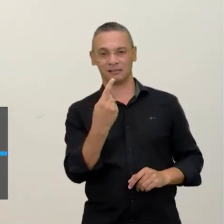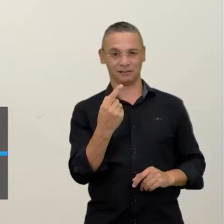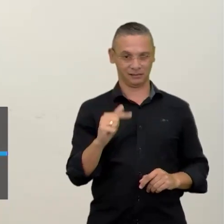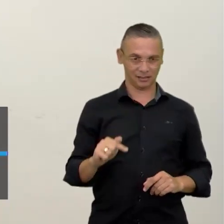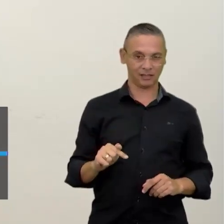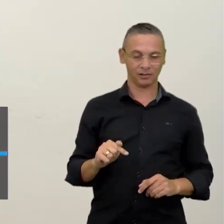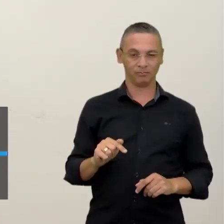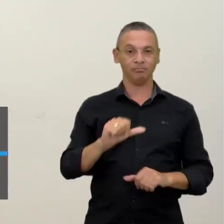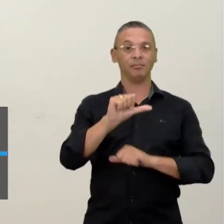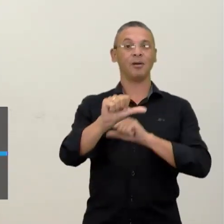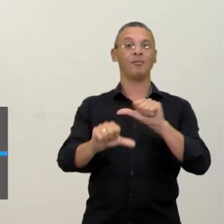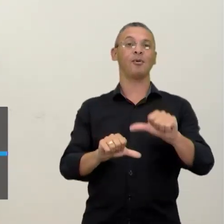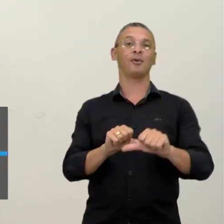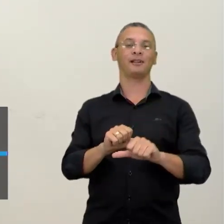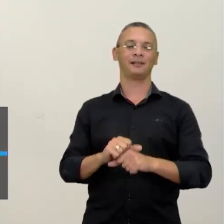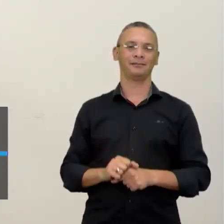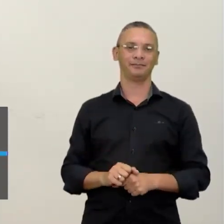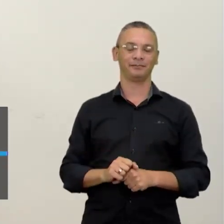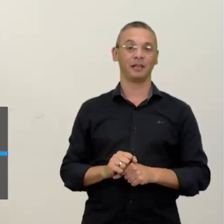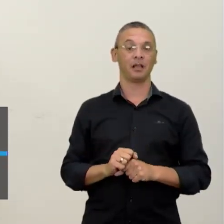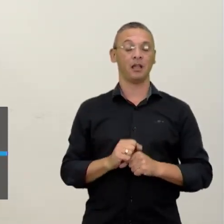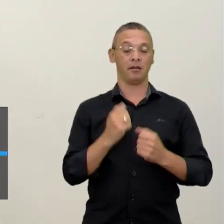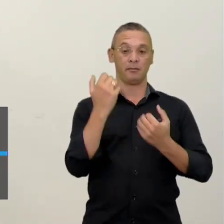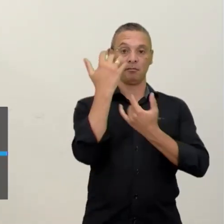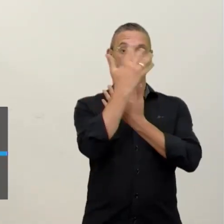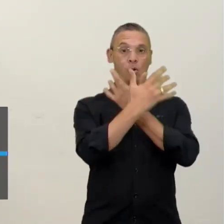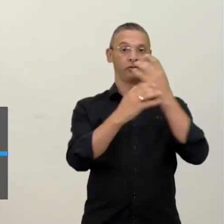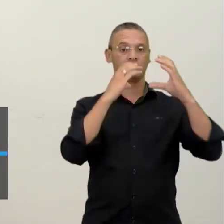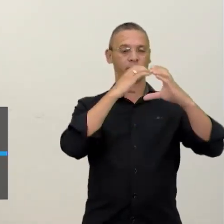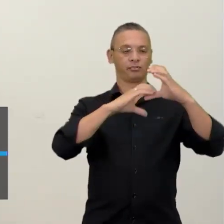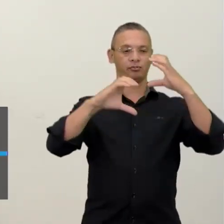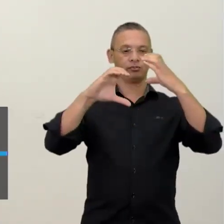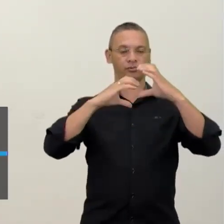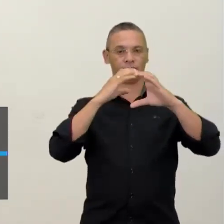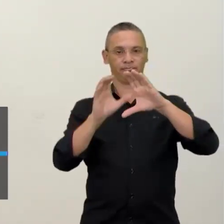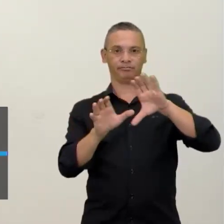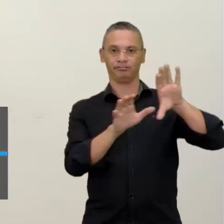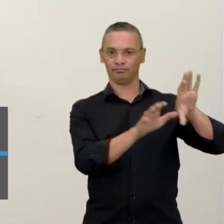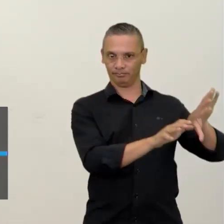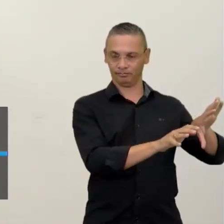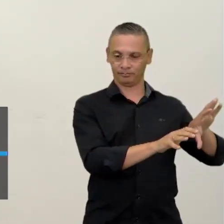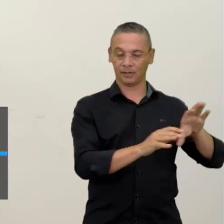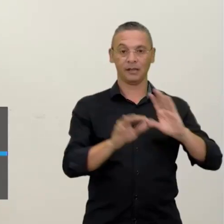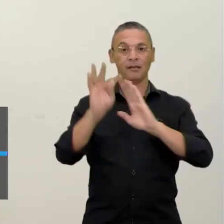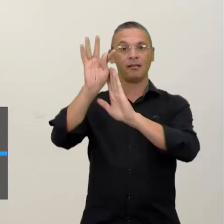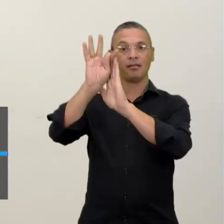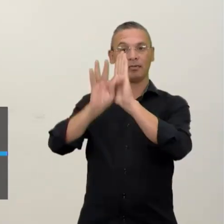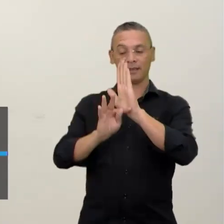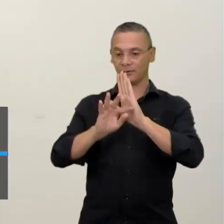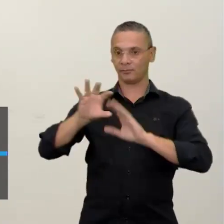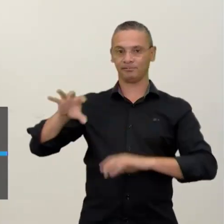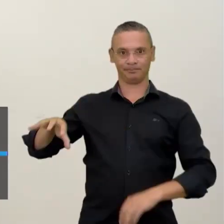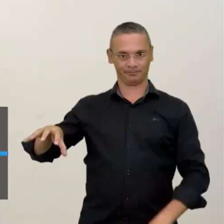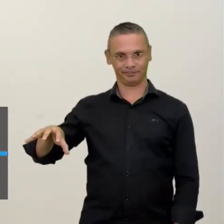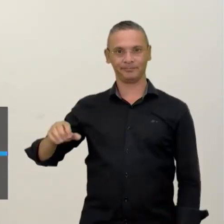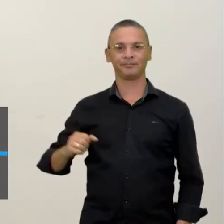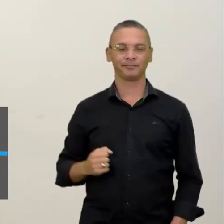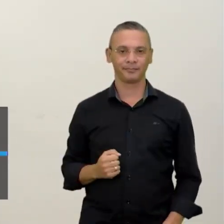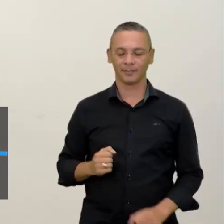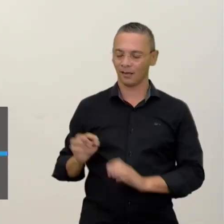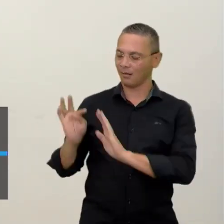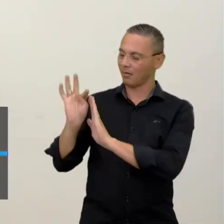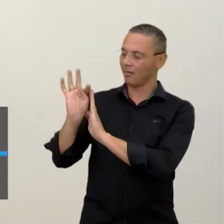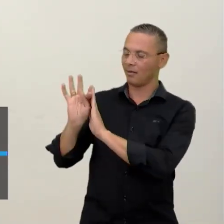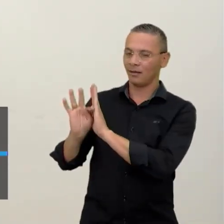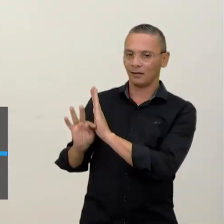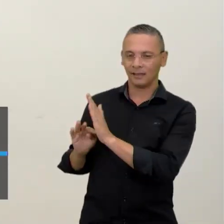uma renovação. Então, a música vai para um lado e o texto vai para o outro. E os textos começaram a ficar